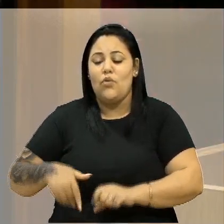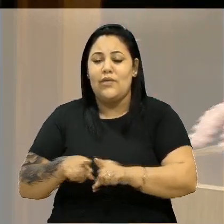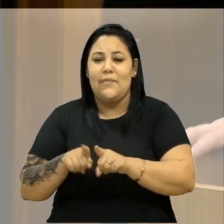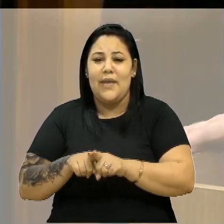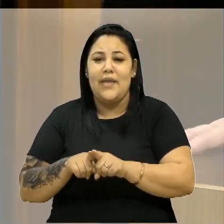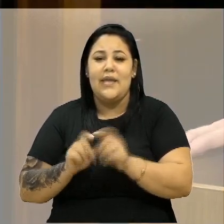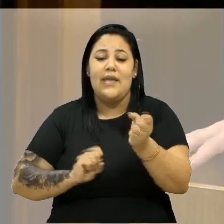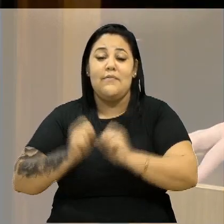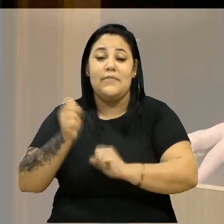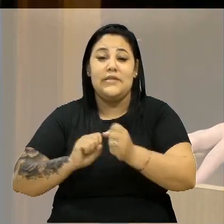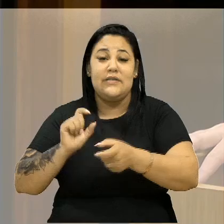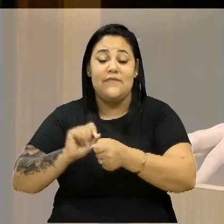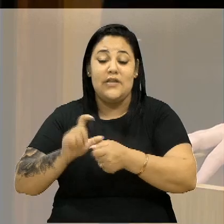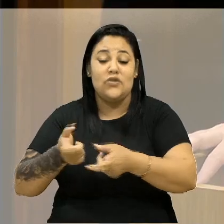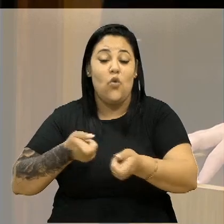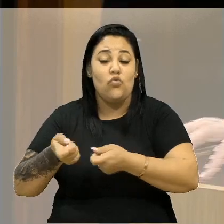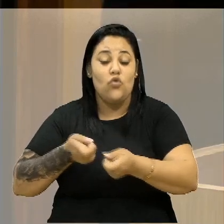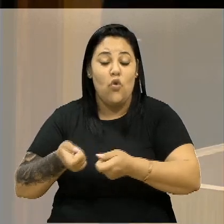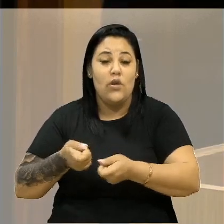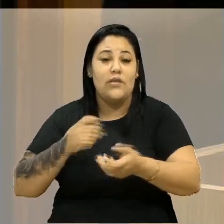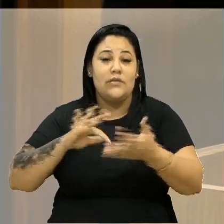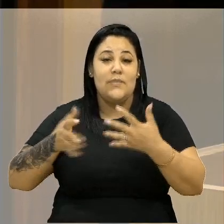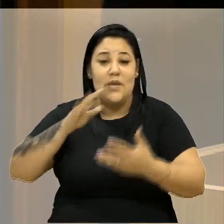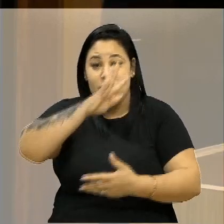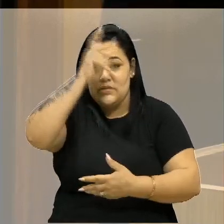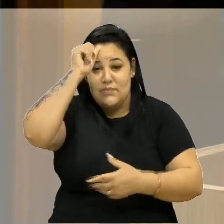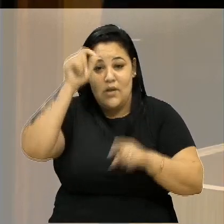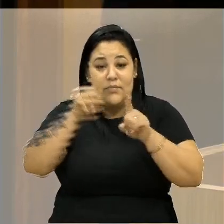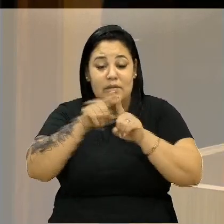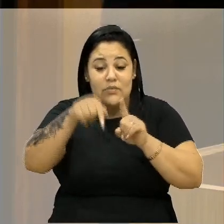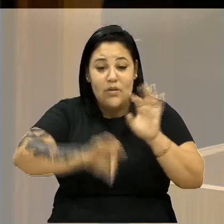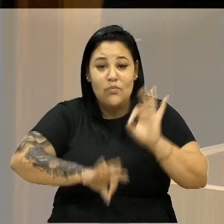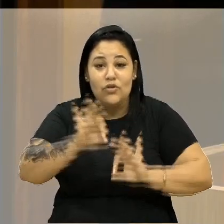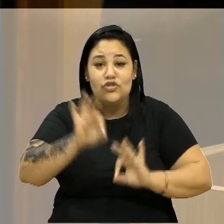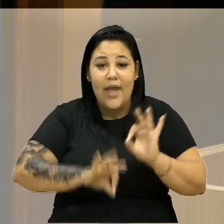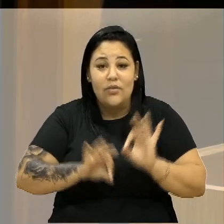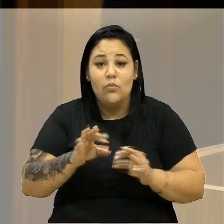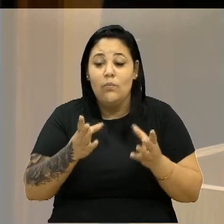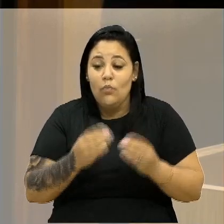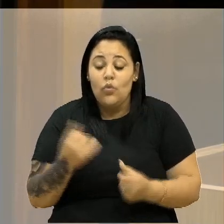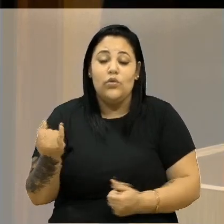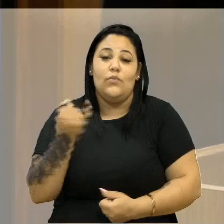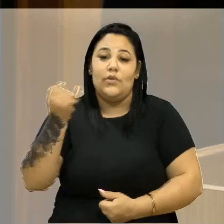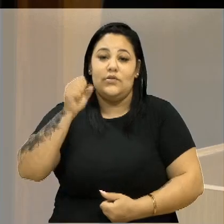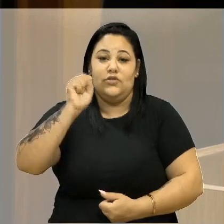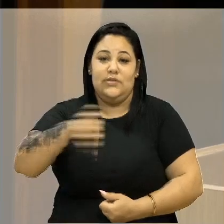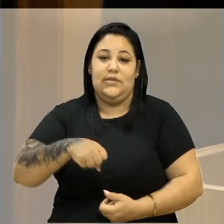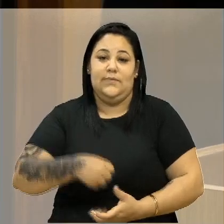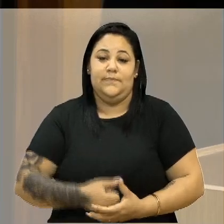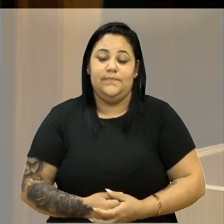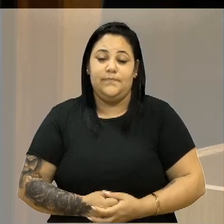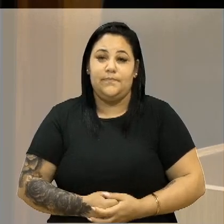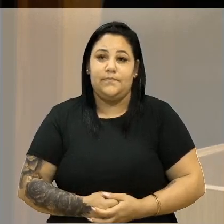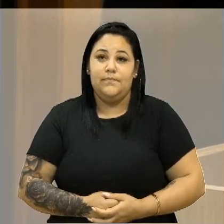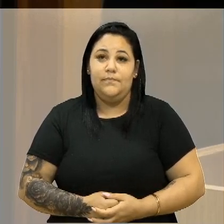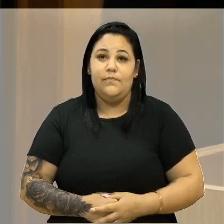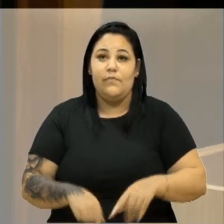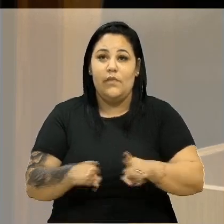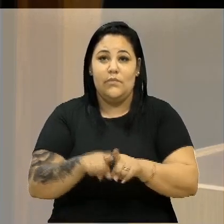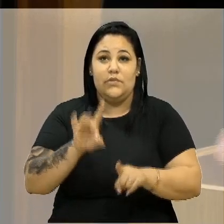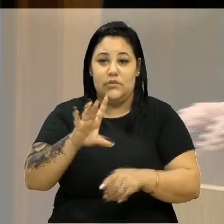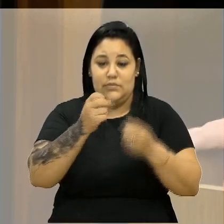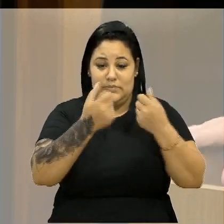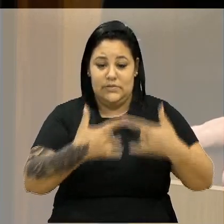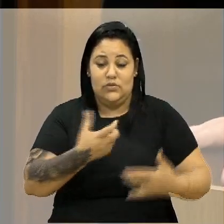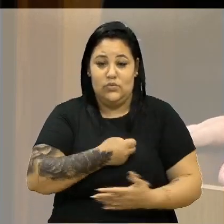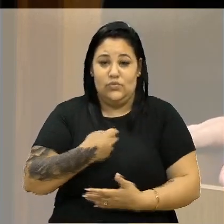controle da transparência municipal. Então esse projeto é um projeto muito importante, que também vai constar o número de